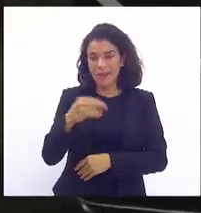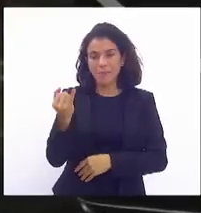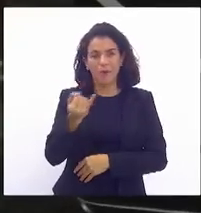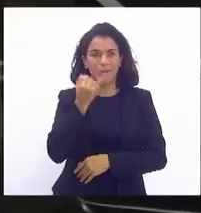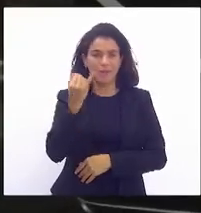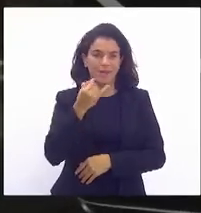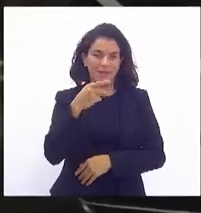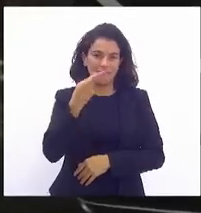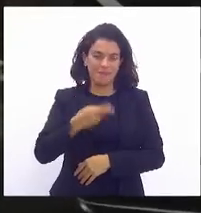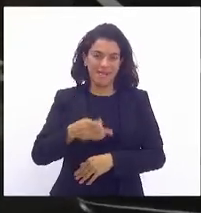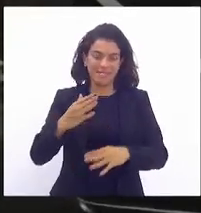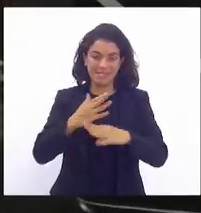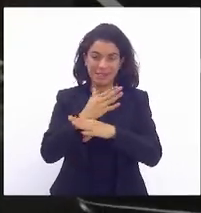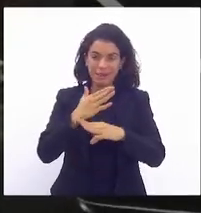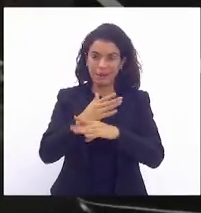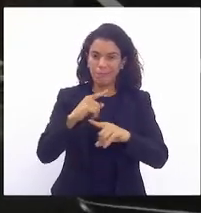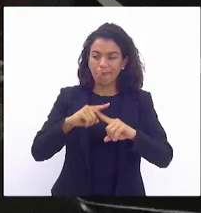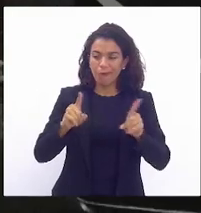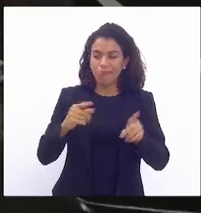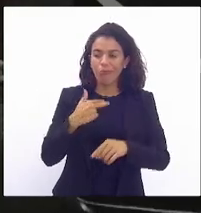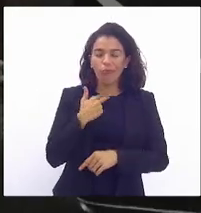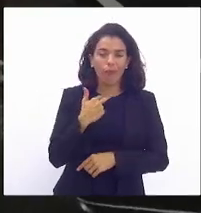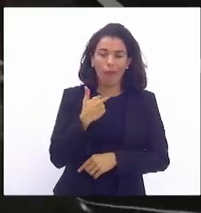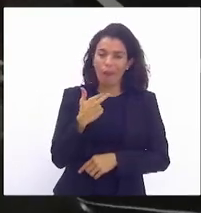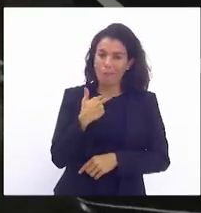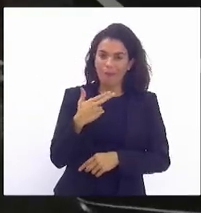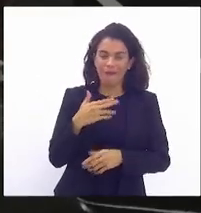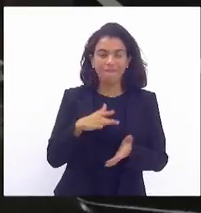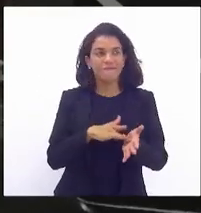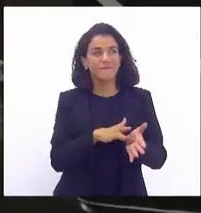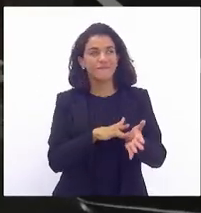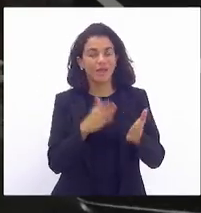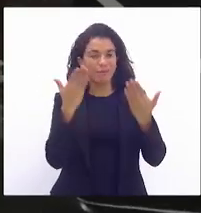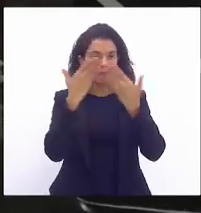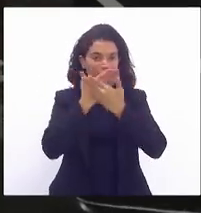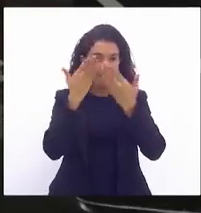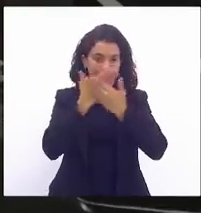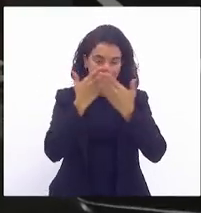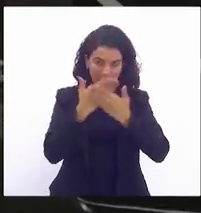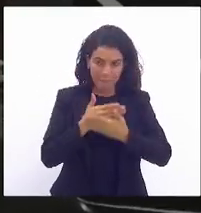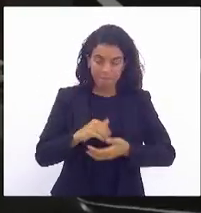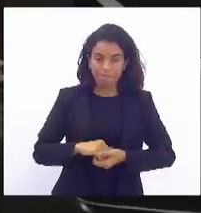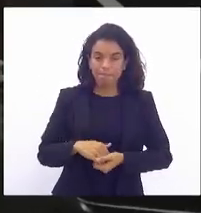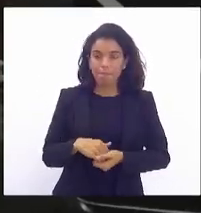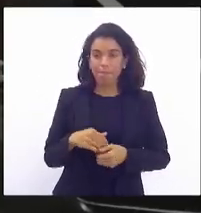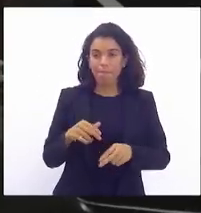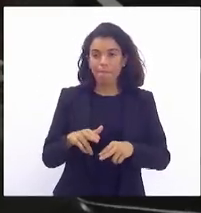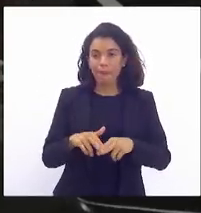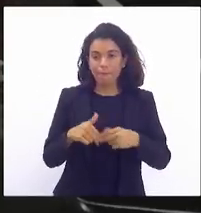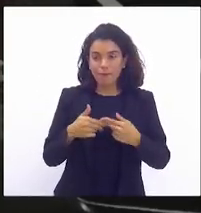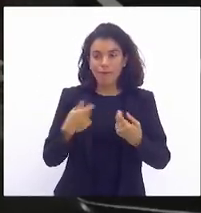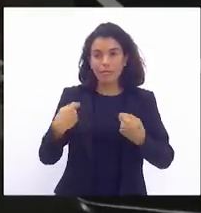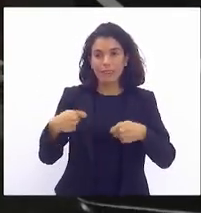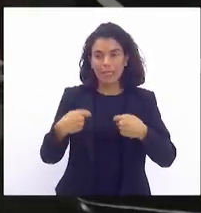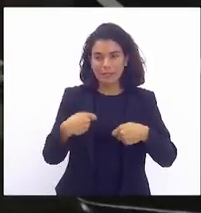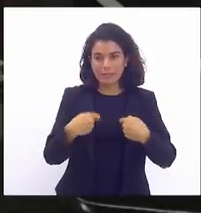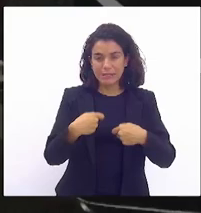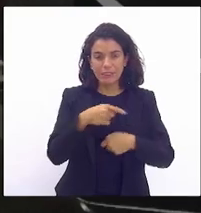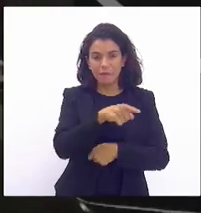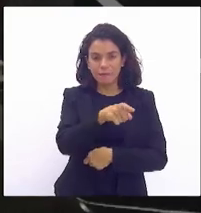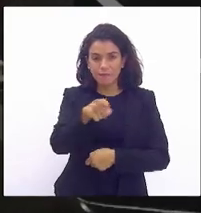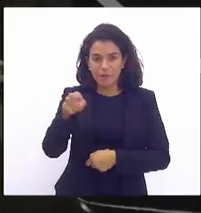para fingir e não olhar para o que está acontecendo. Então, é necessário que